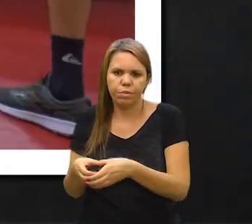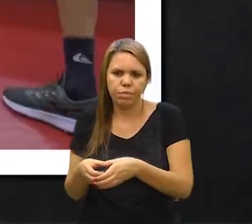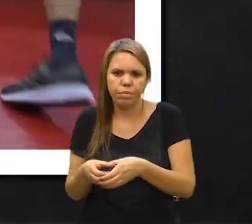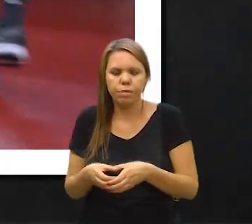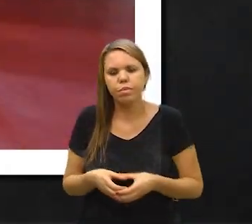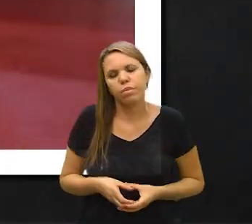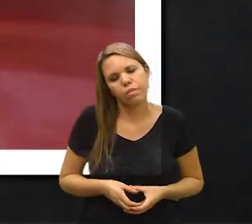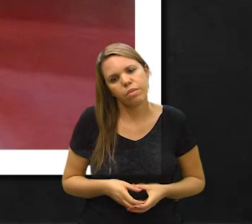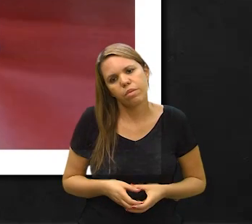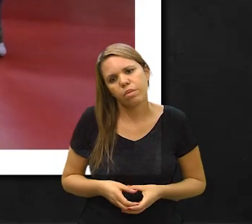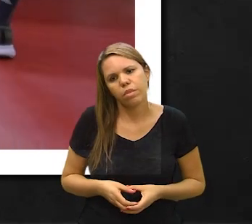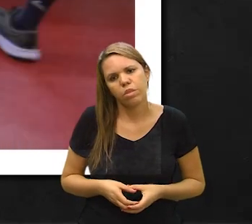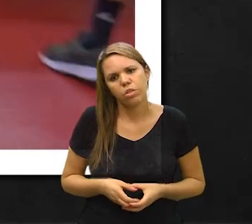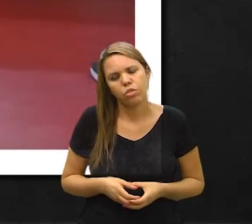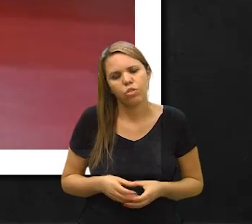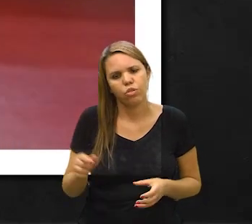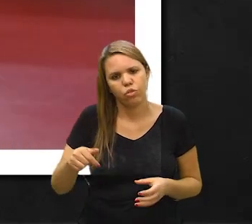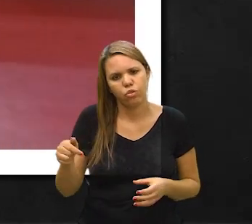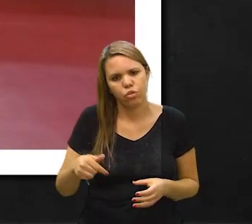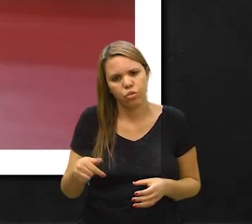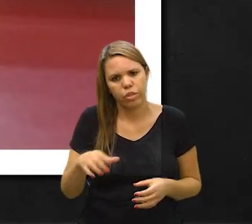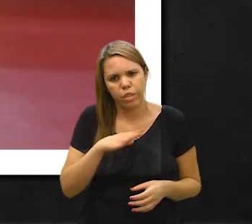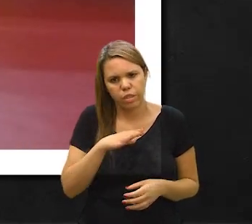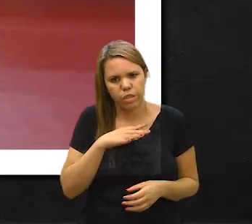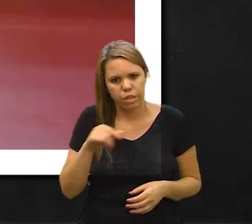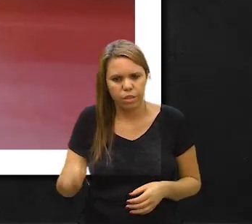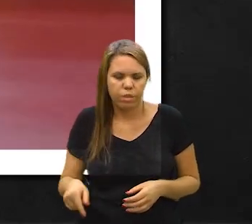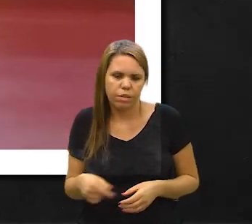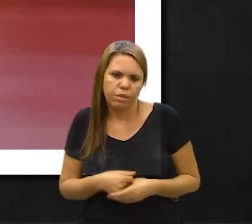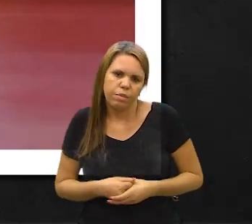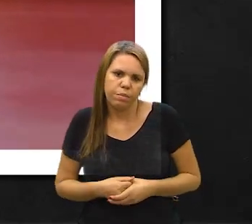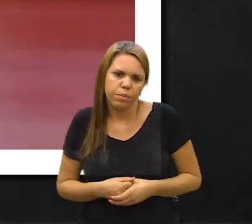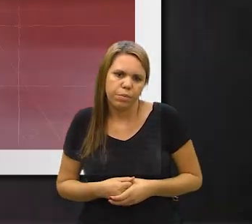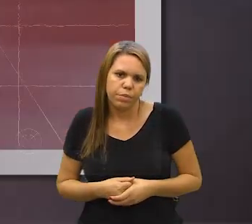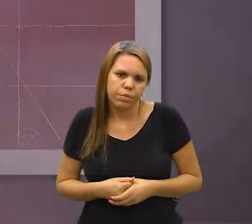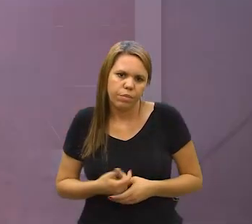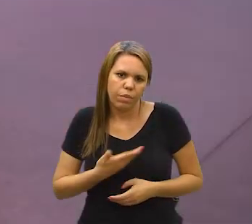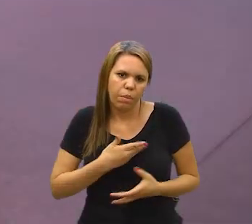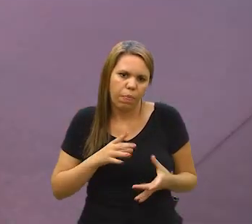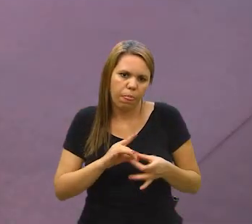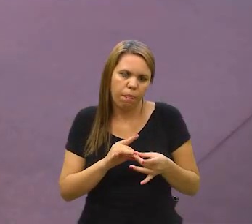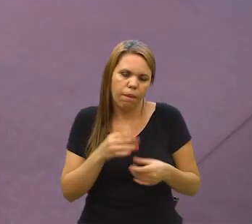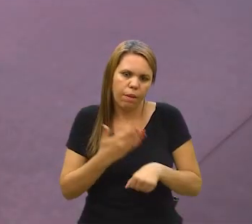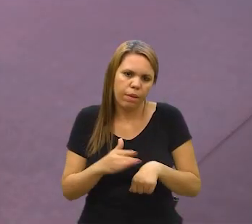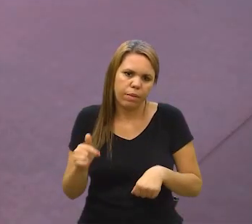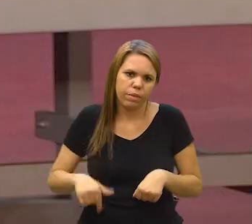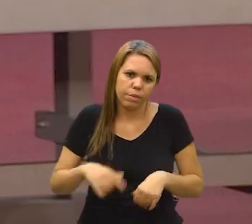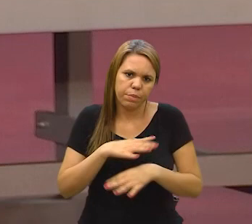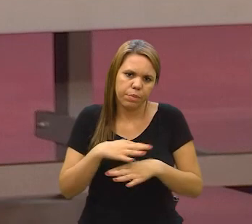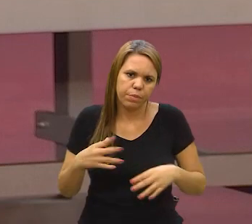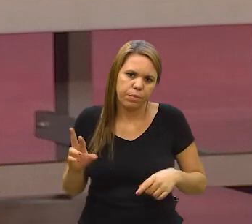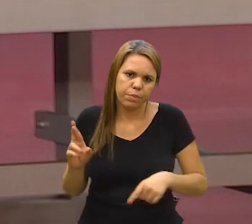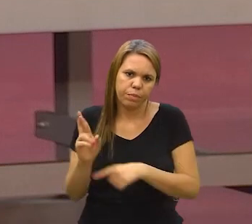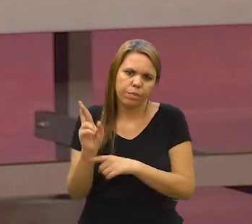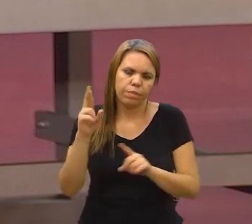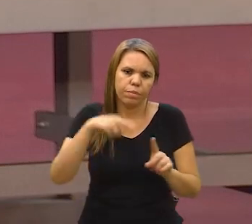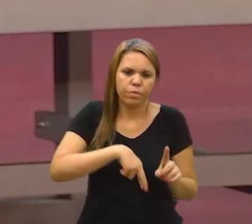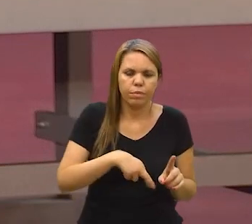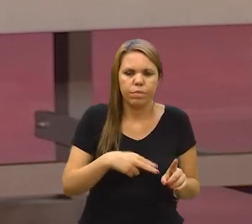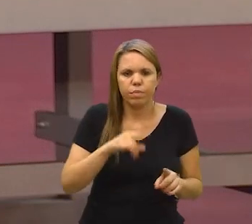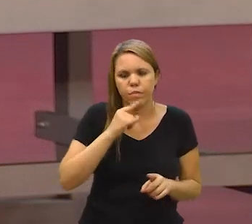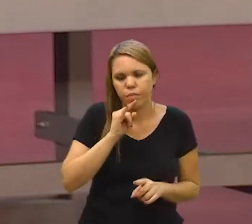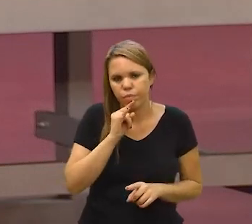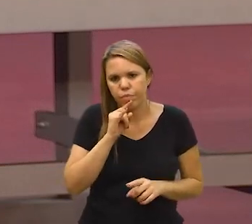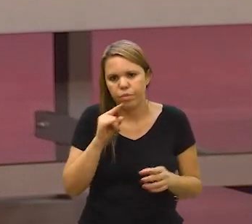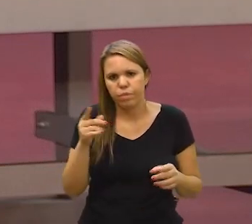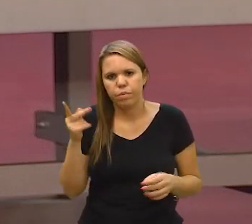equipe de seleção aqui da cidade? Então, são os meus parceiros de treino aqui da cidade, que representam Piracicaba, tanto na